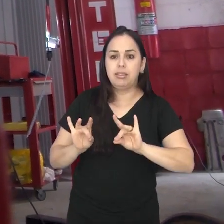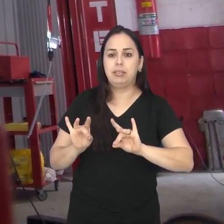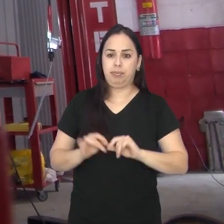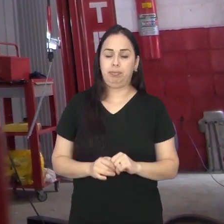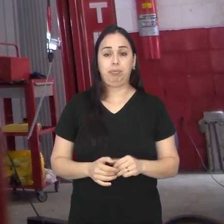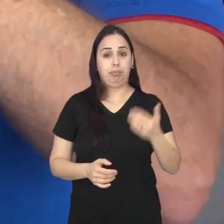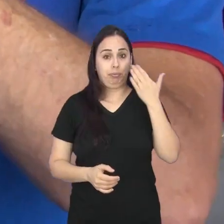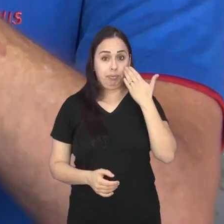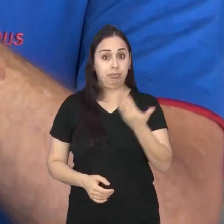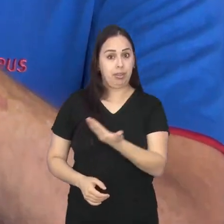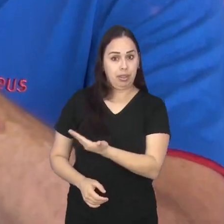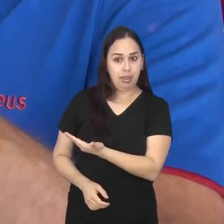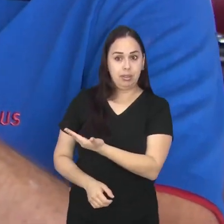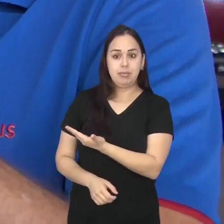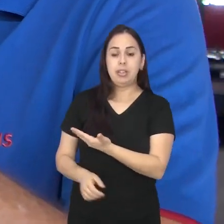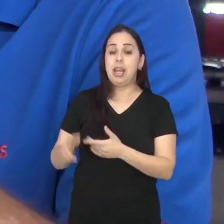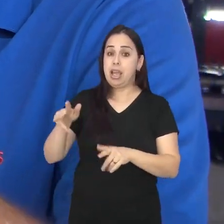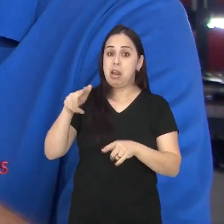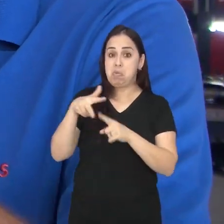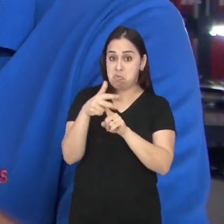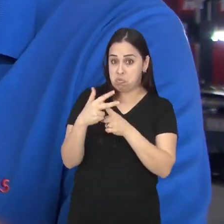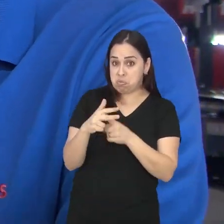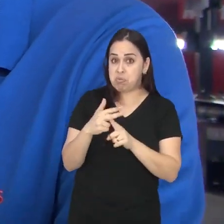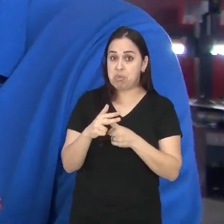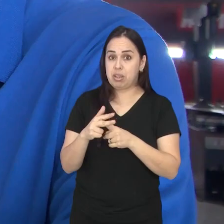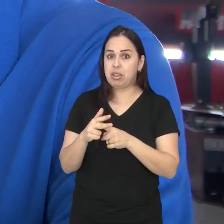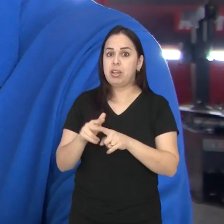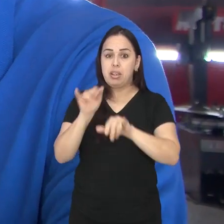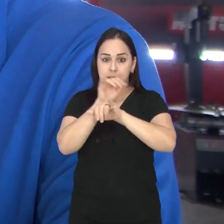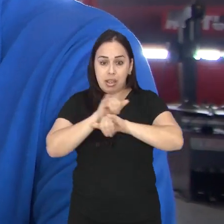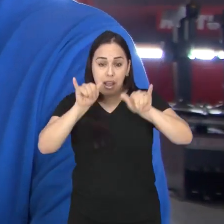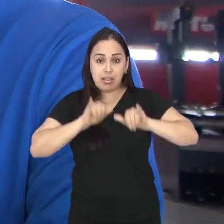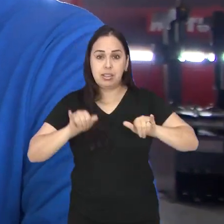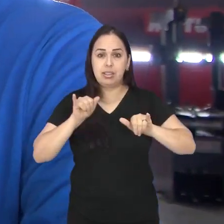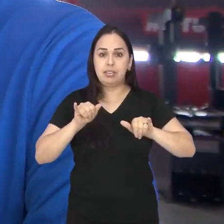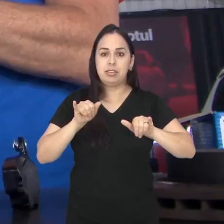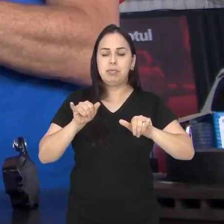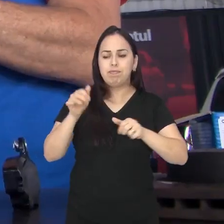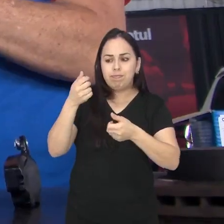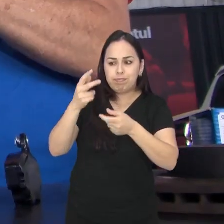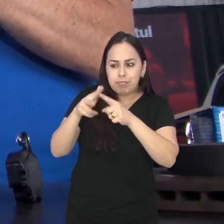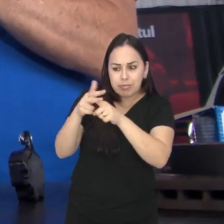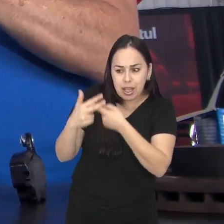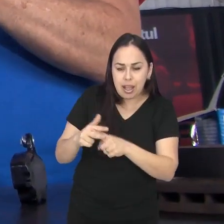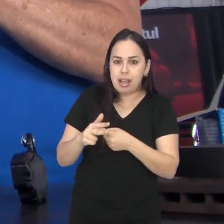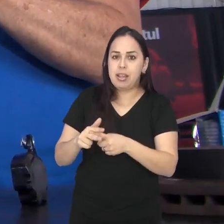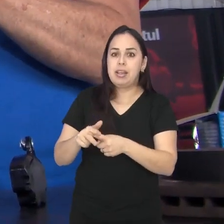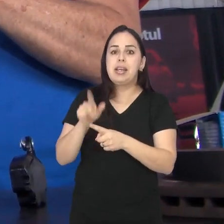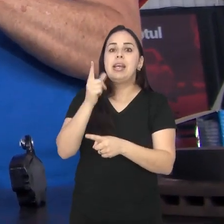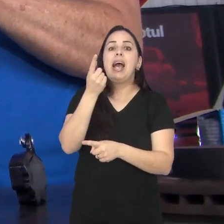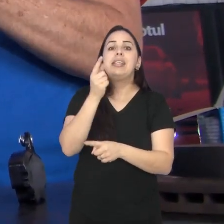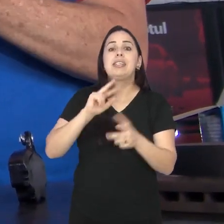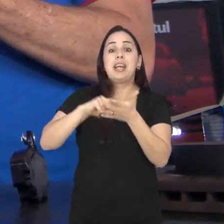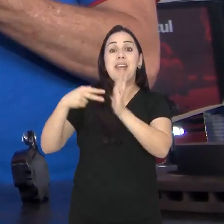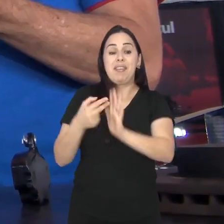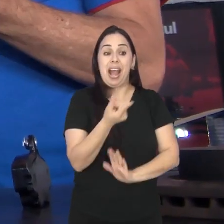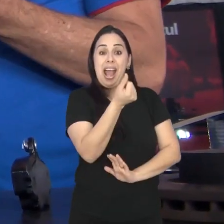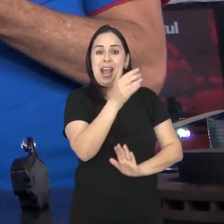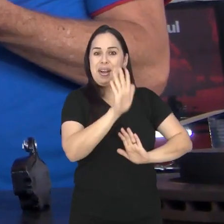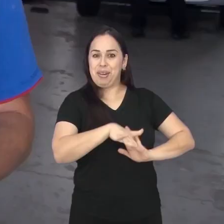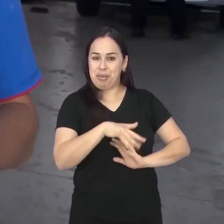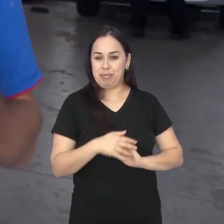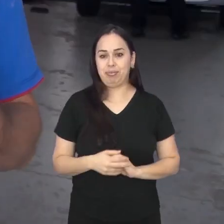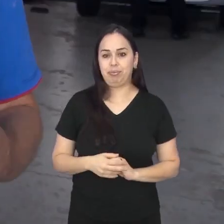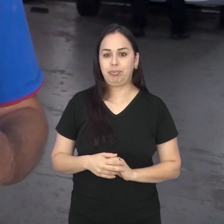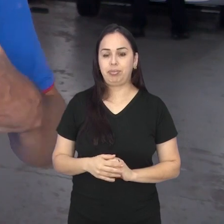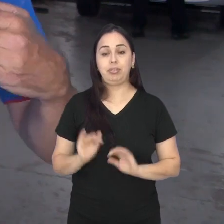alguns detalhes. O Anderson é especialista automotivo e reforça essa tese. Investir em revisão é sinônimo de